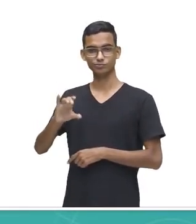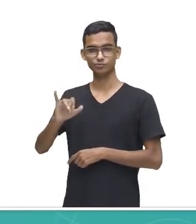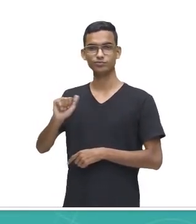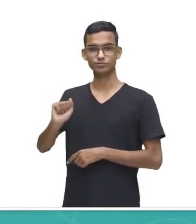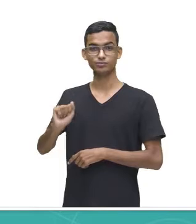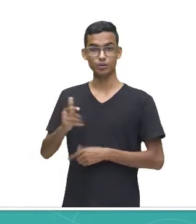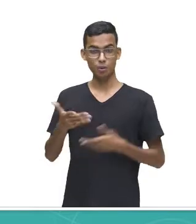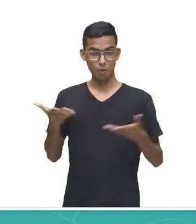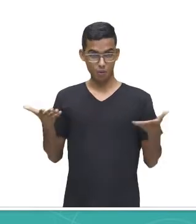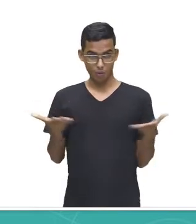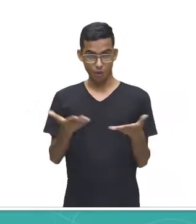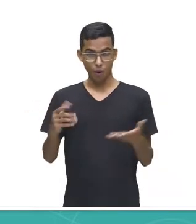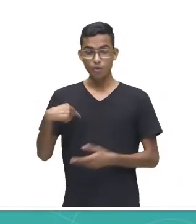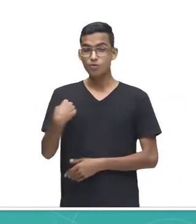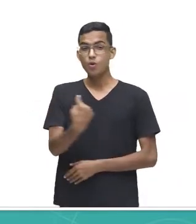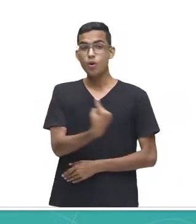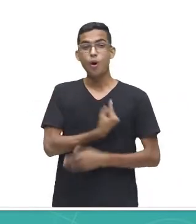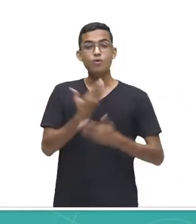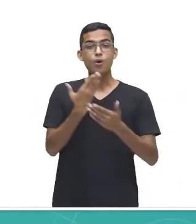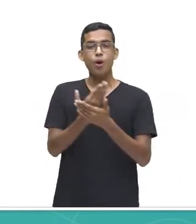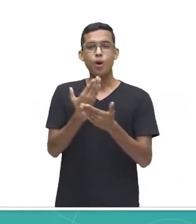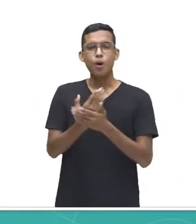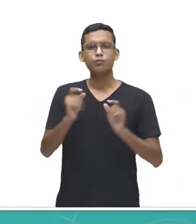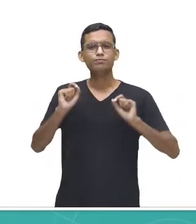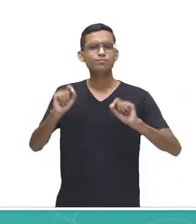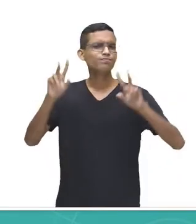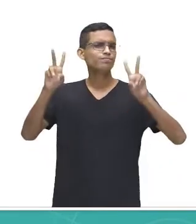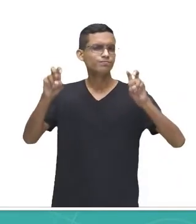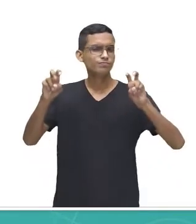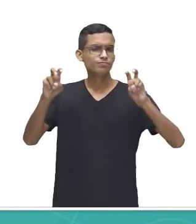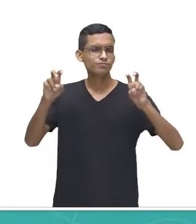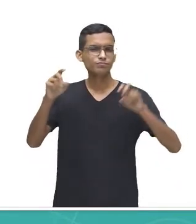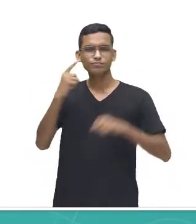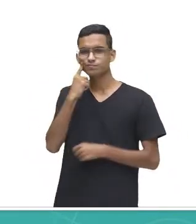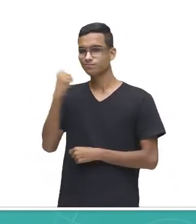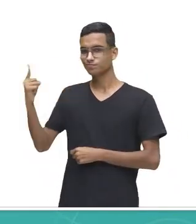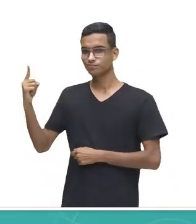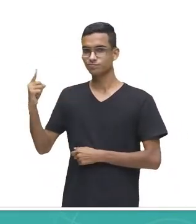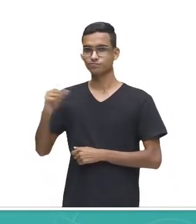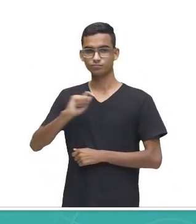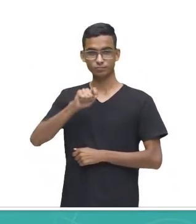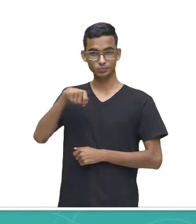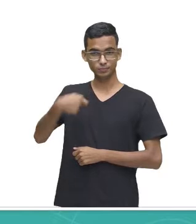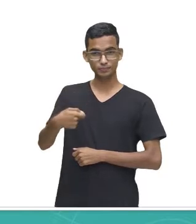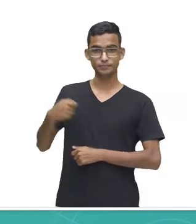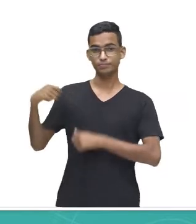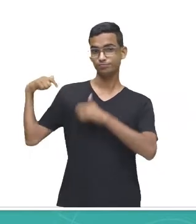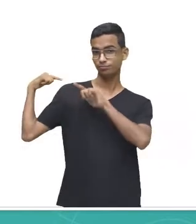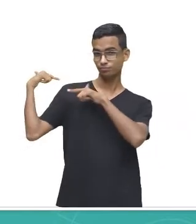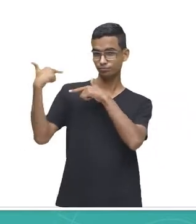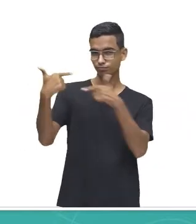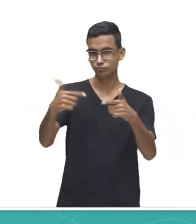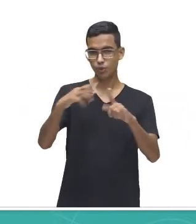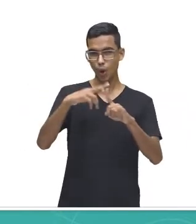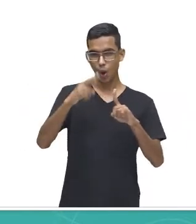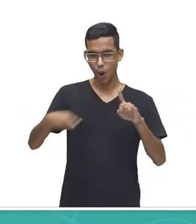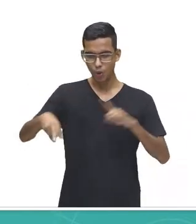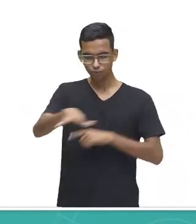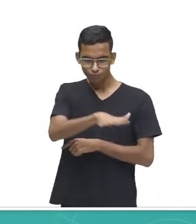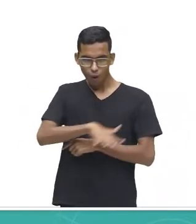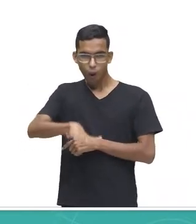hoje nós vamos ver como tema tradições religiosas no aspecto